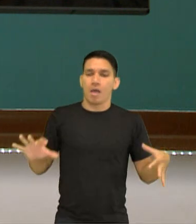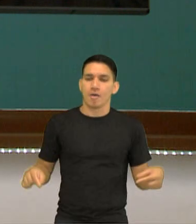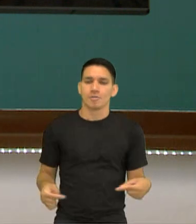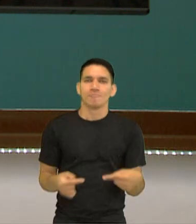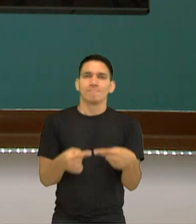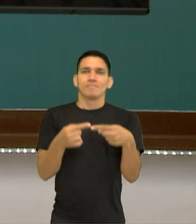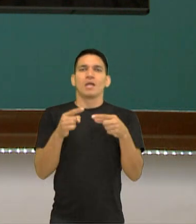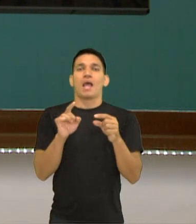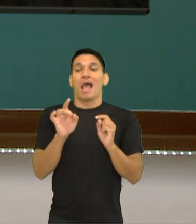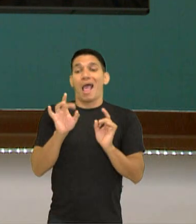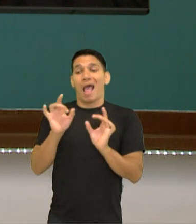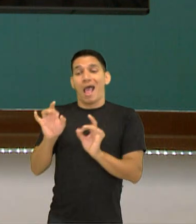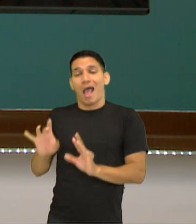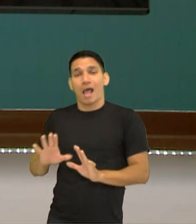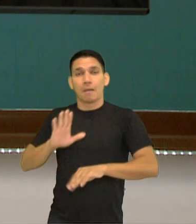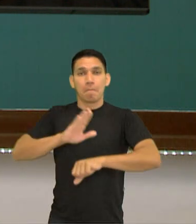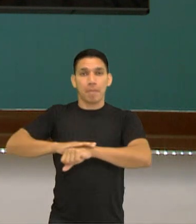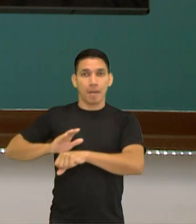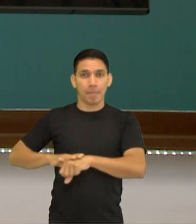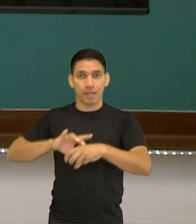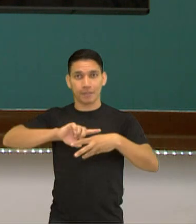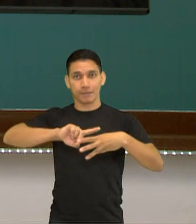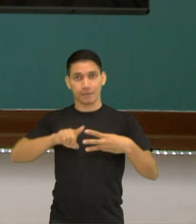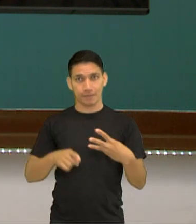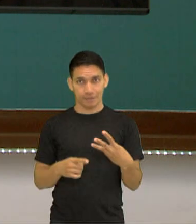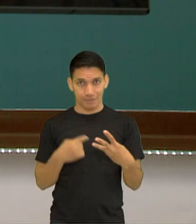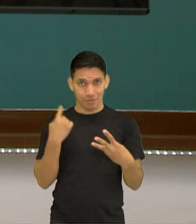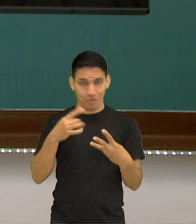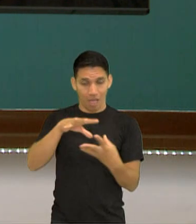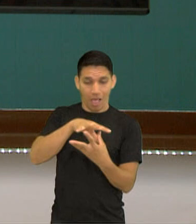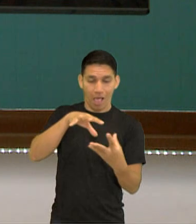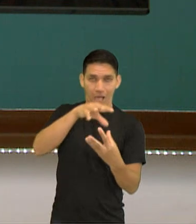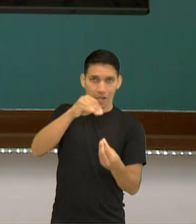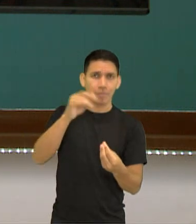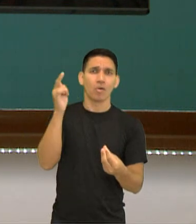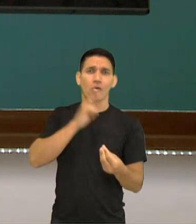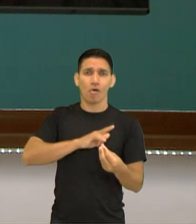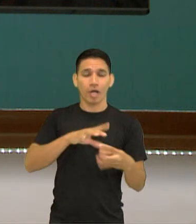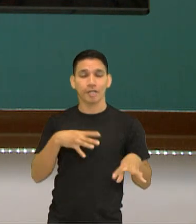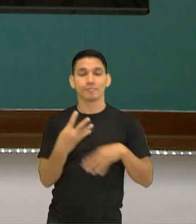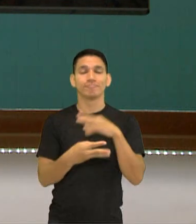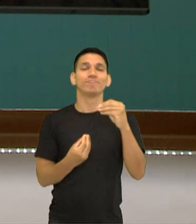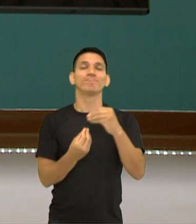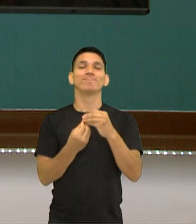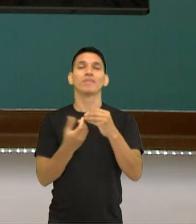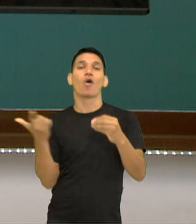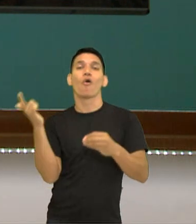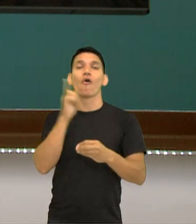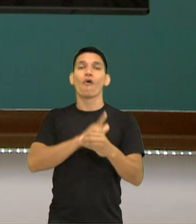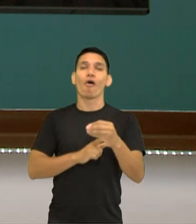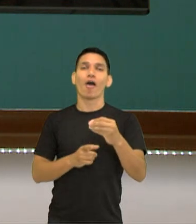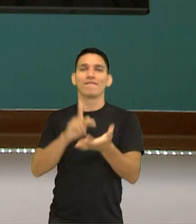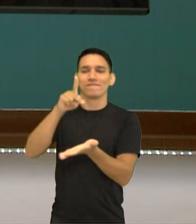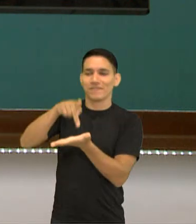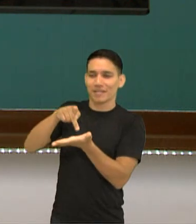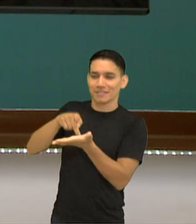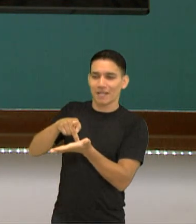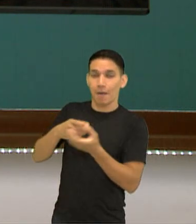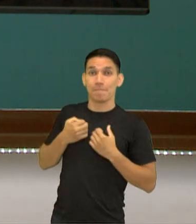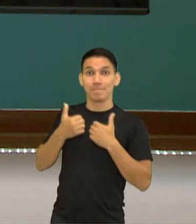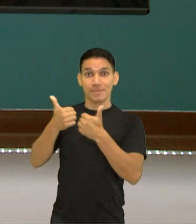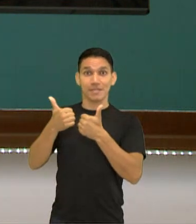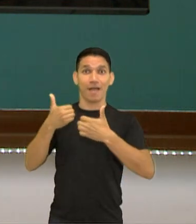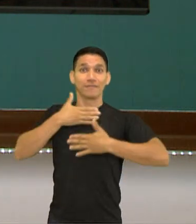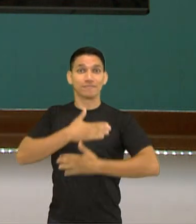cada uma das partes que dividem a nossa alma, alcançando assim a verdade, o bem e a